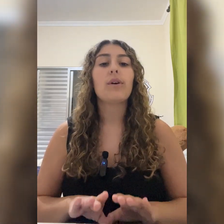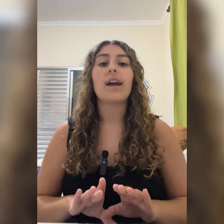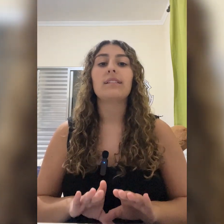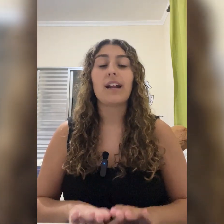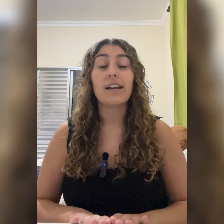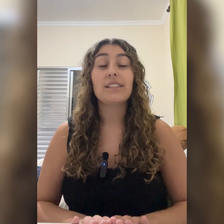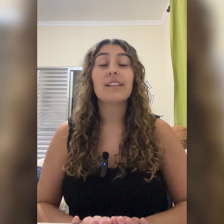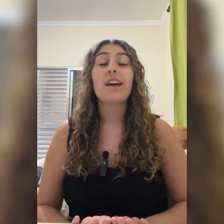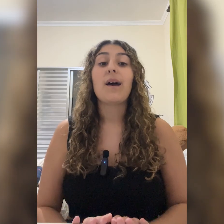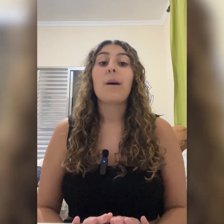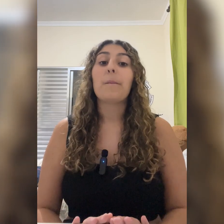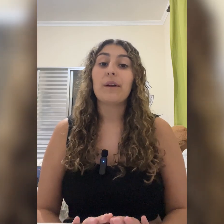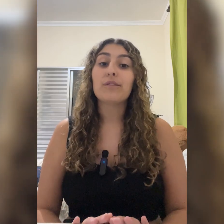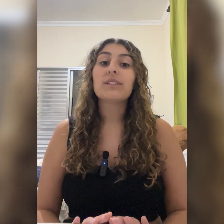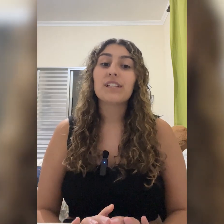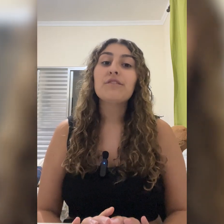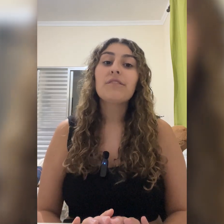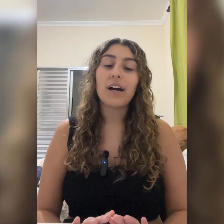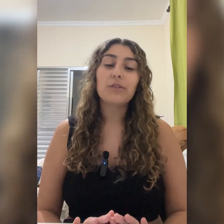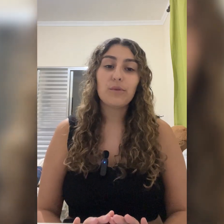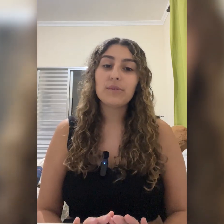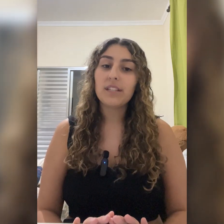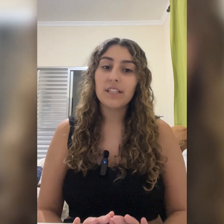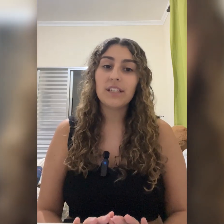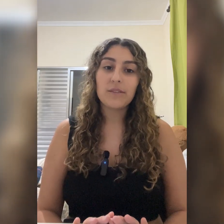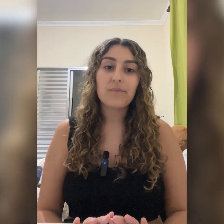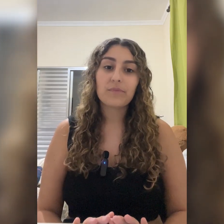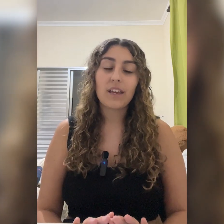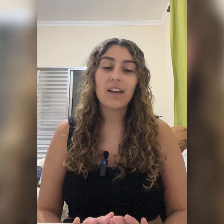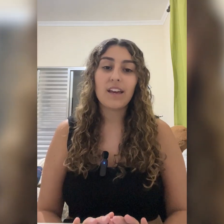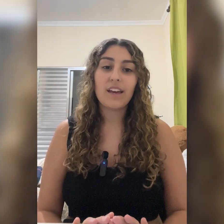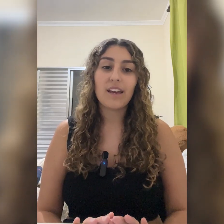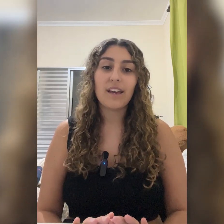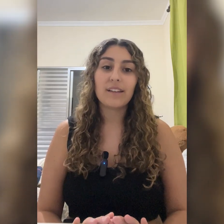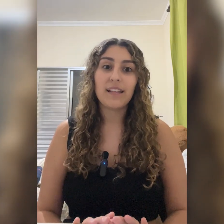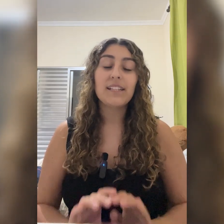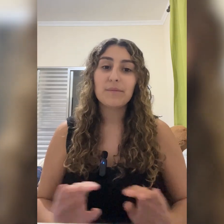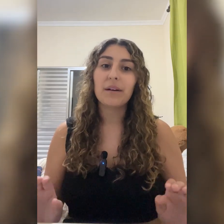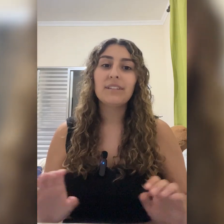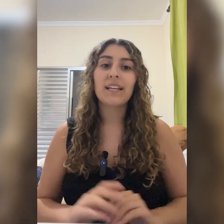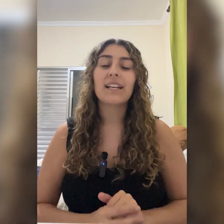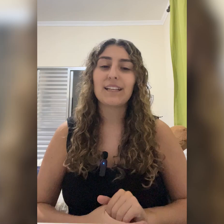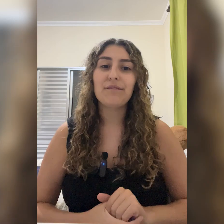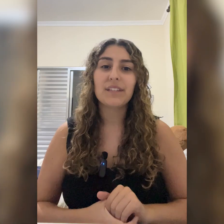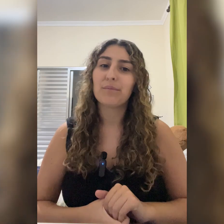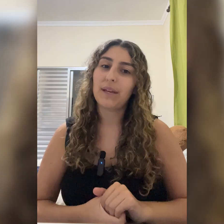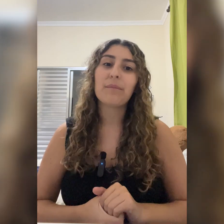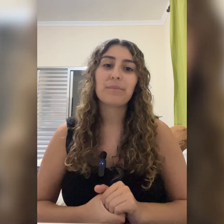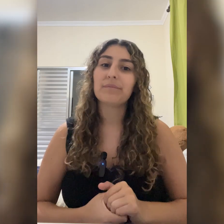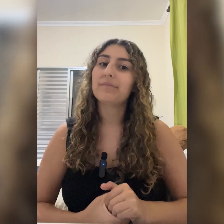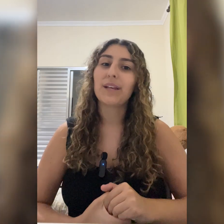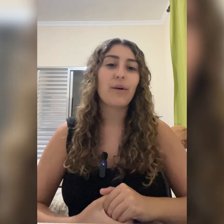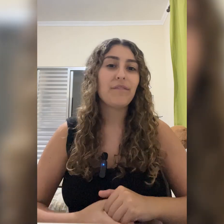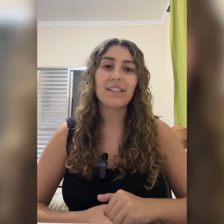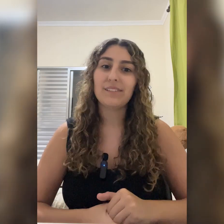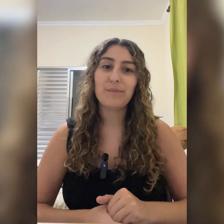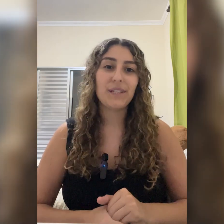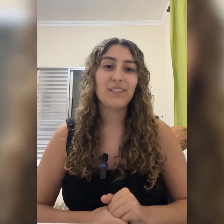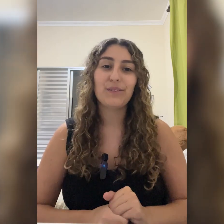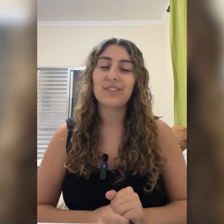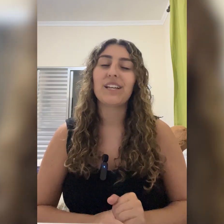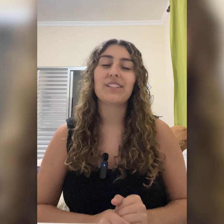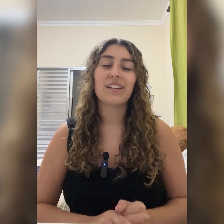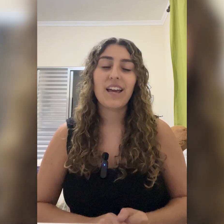muito, correr atrás, para você de fato conseguir se manter nessa vida, porque não é fácil